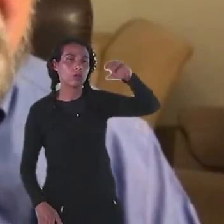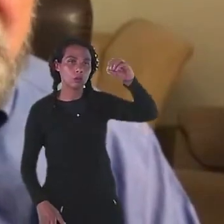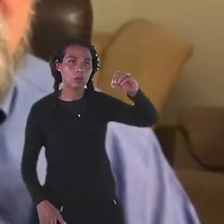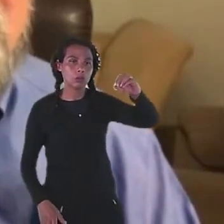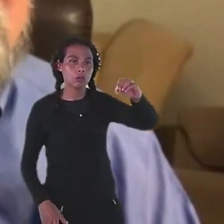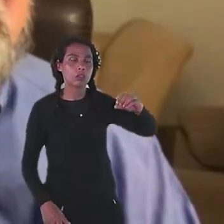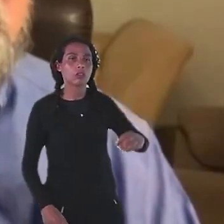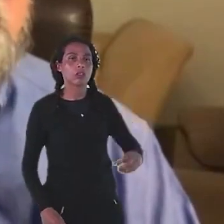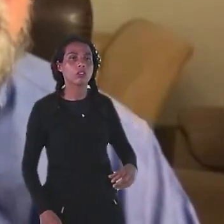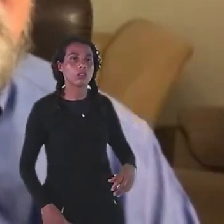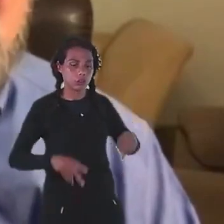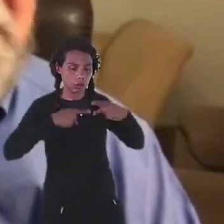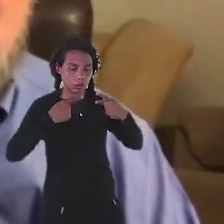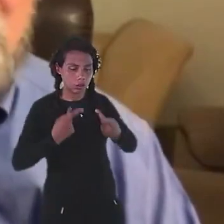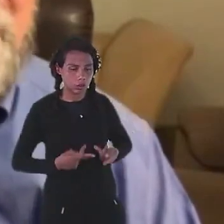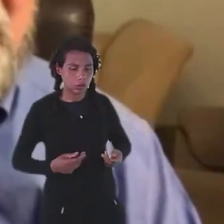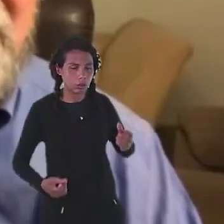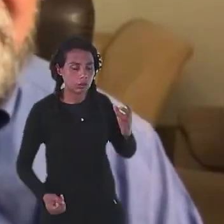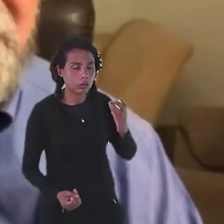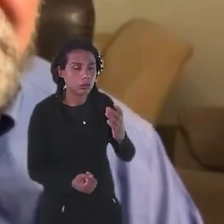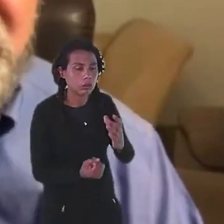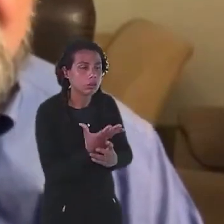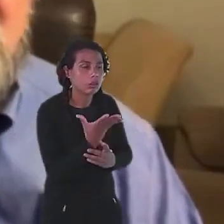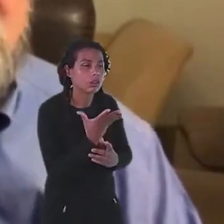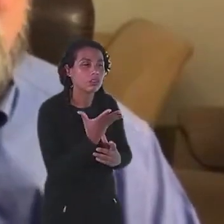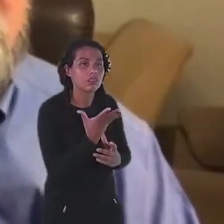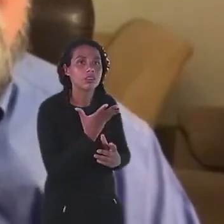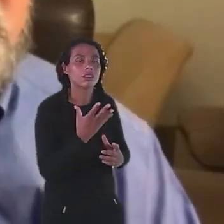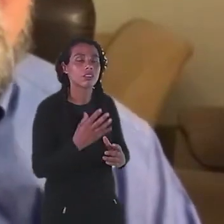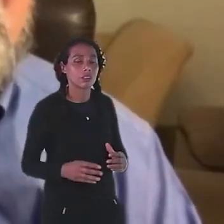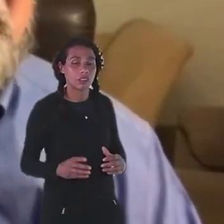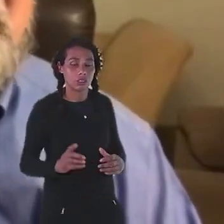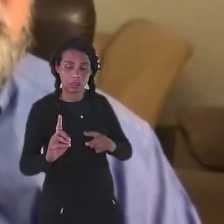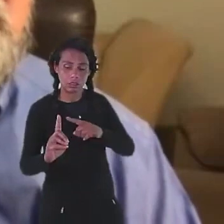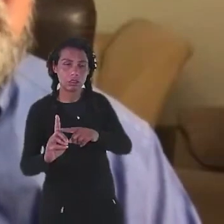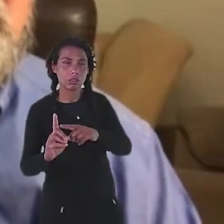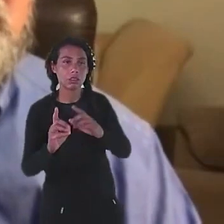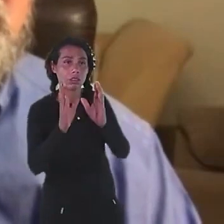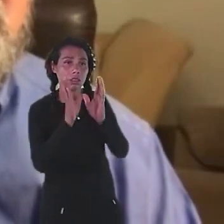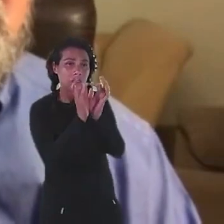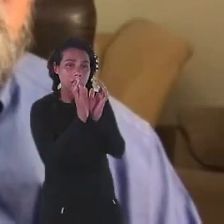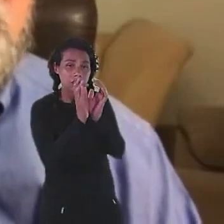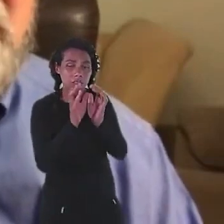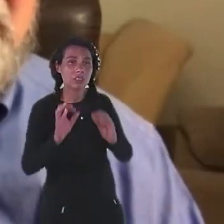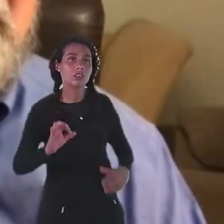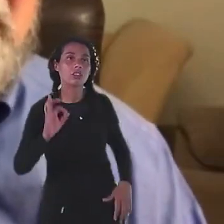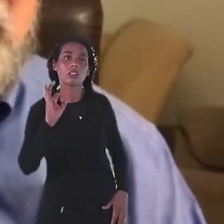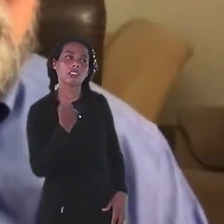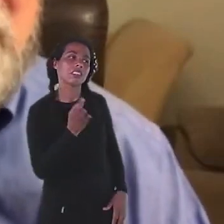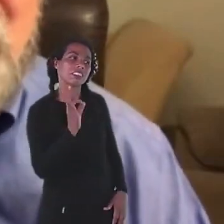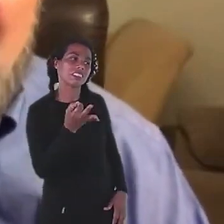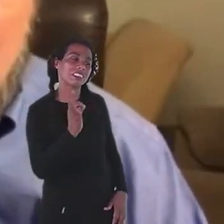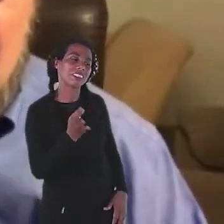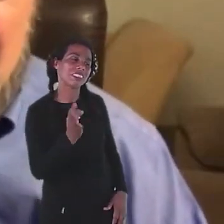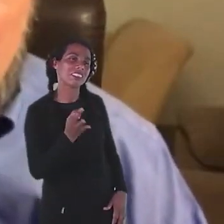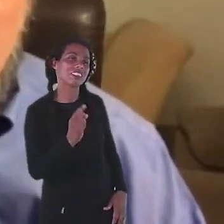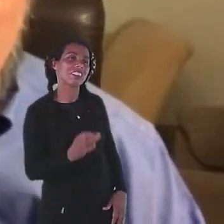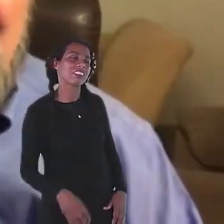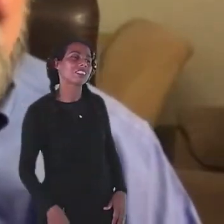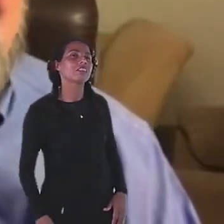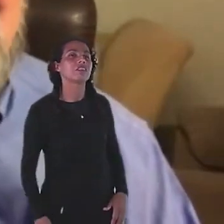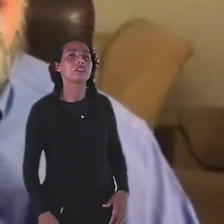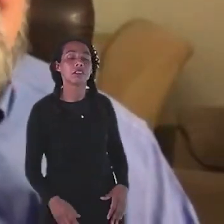colocar o cérebro no lugar do Atum, deu tudo certo. Flui completamente. Porque o